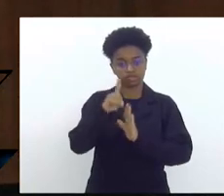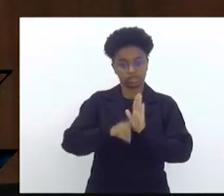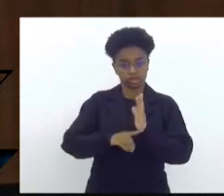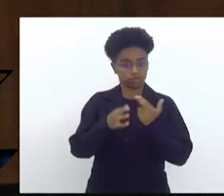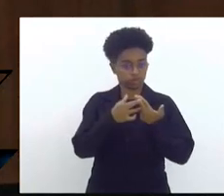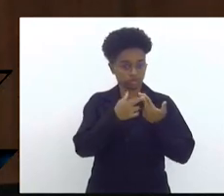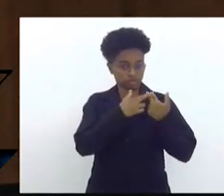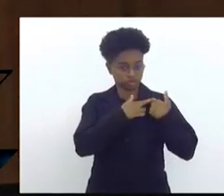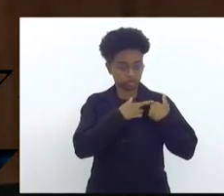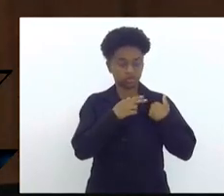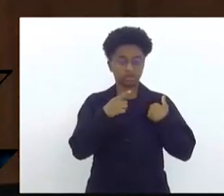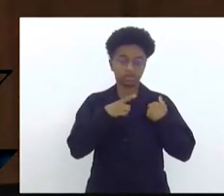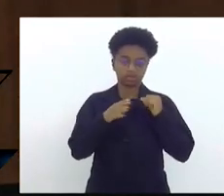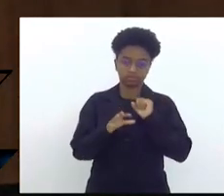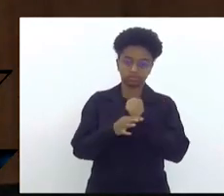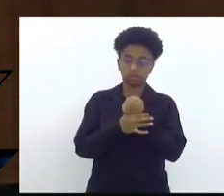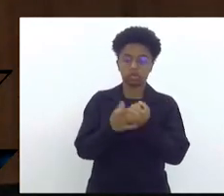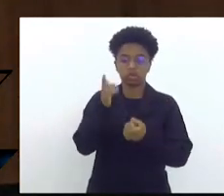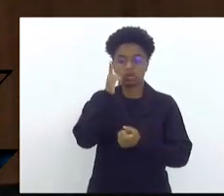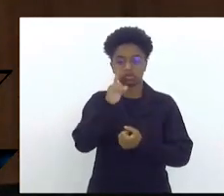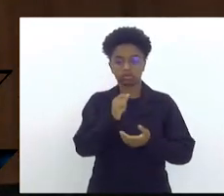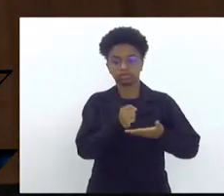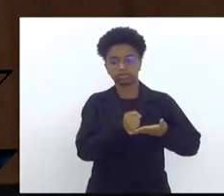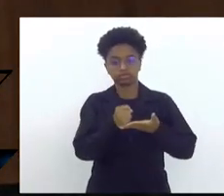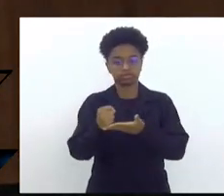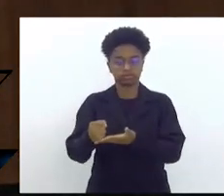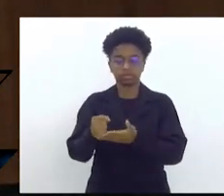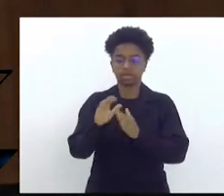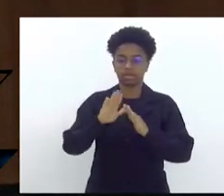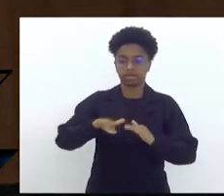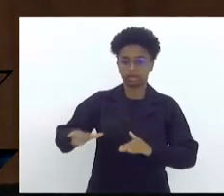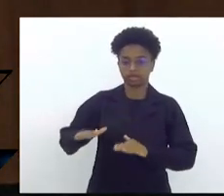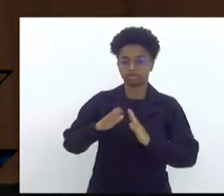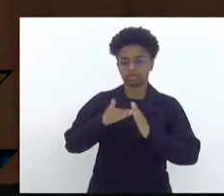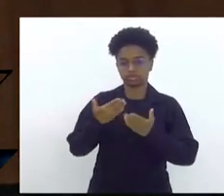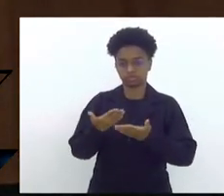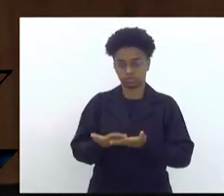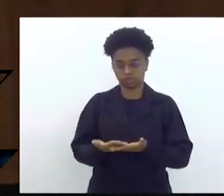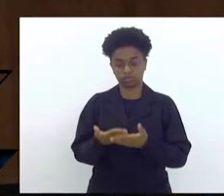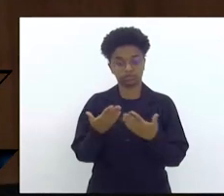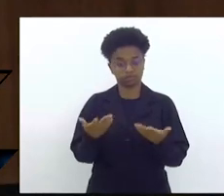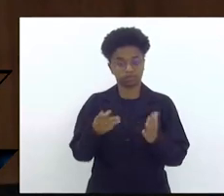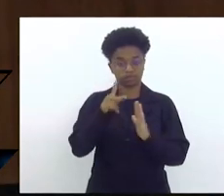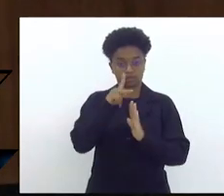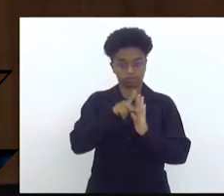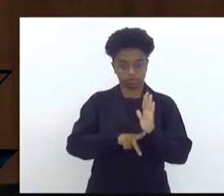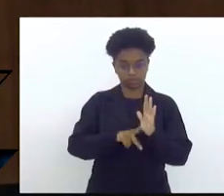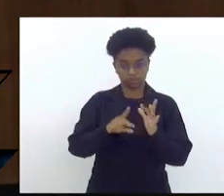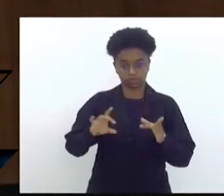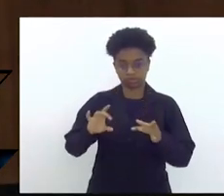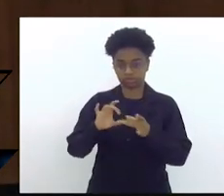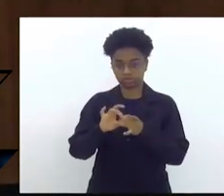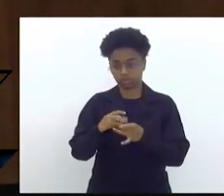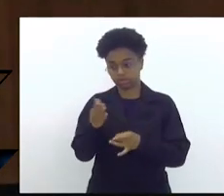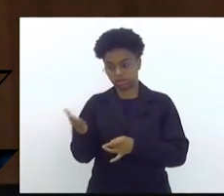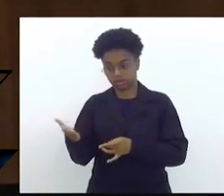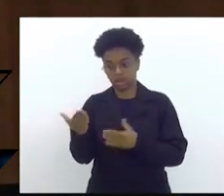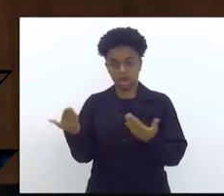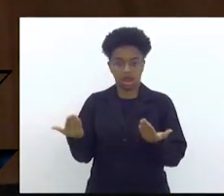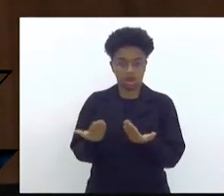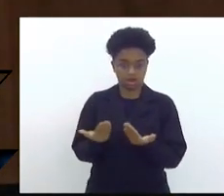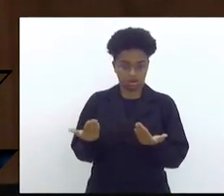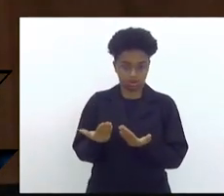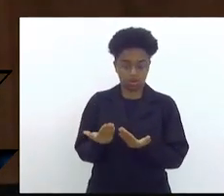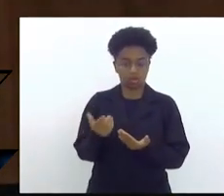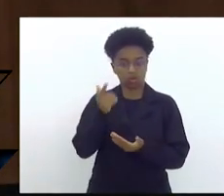responsável de ter a garantia de levar o seu filho até a escola e esse projeto o nosso projeto combinado com este que acaba de ser